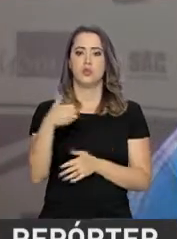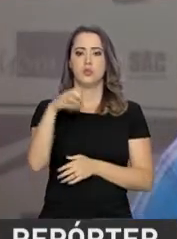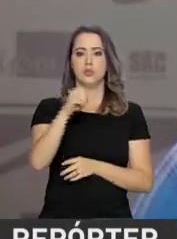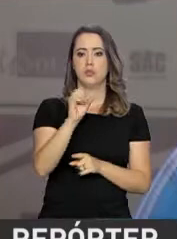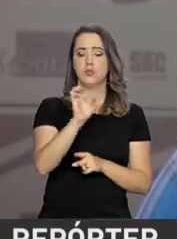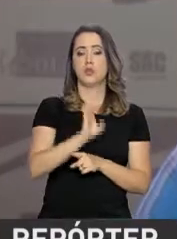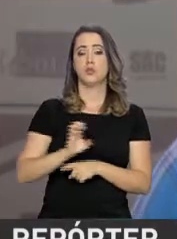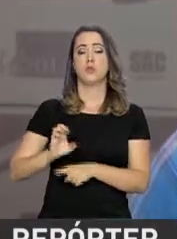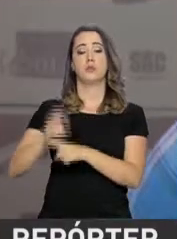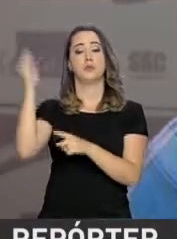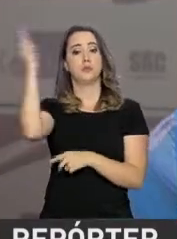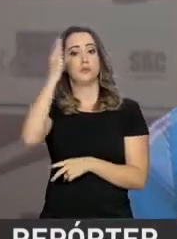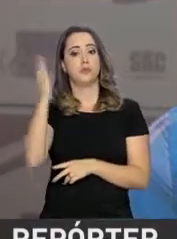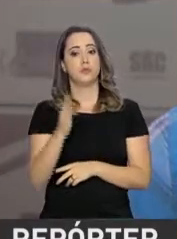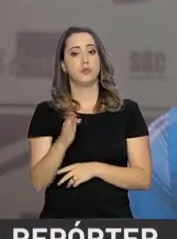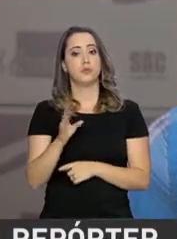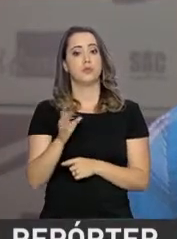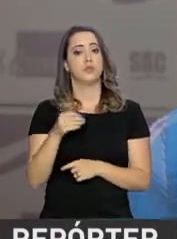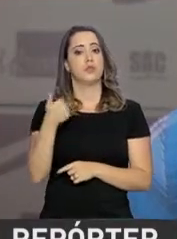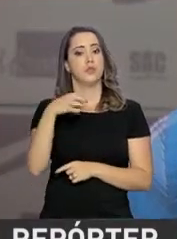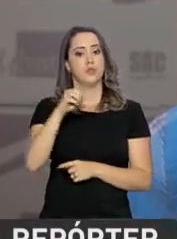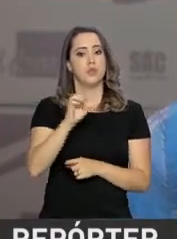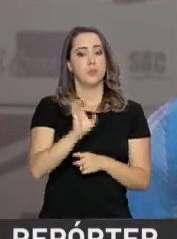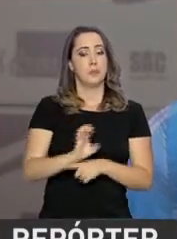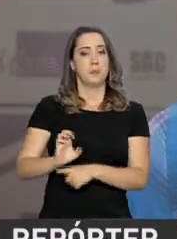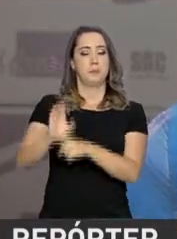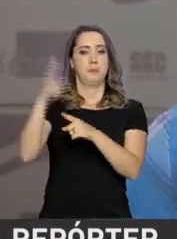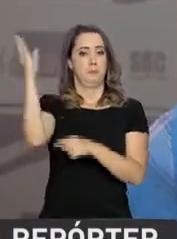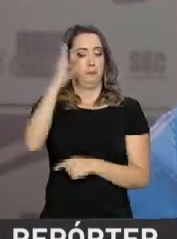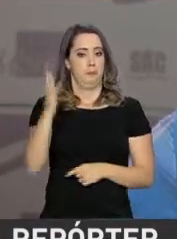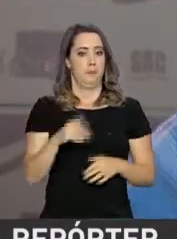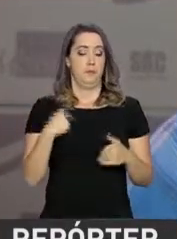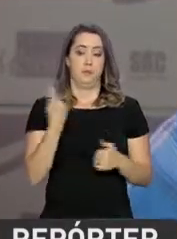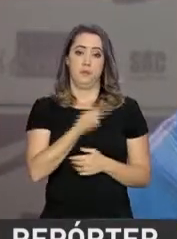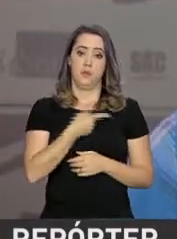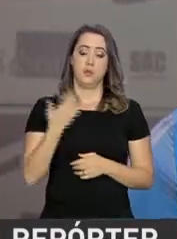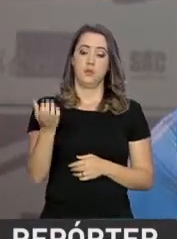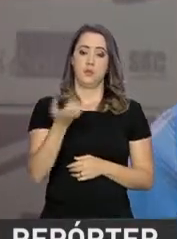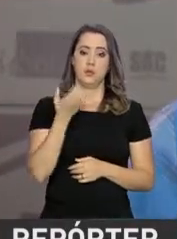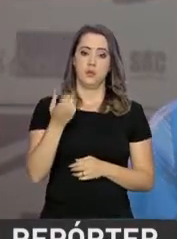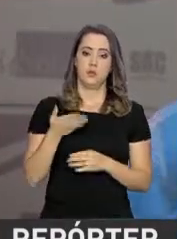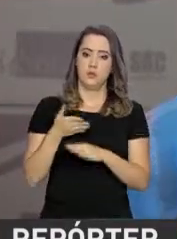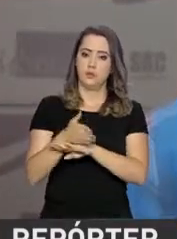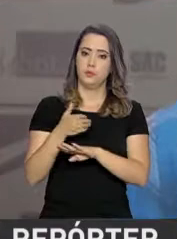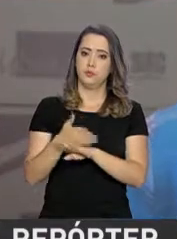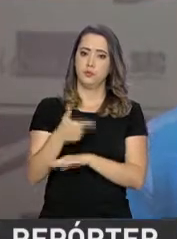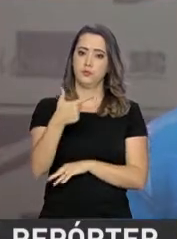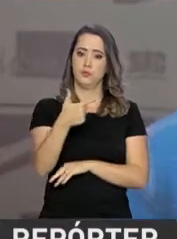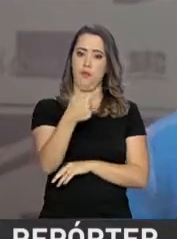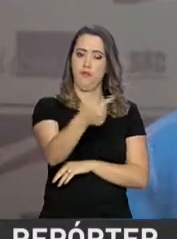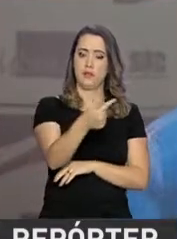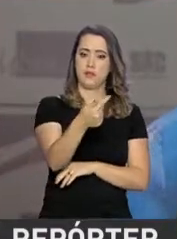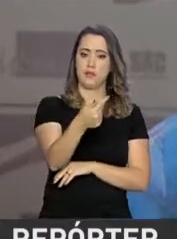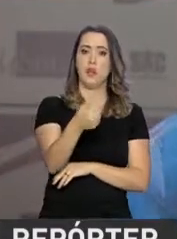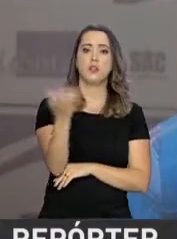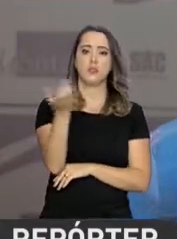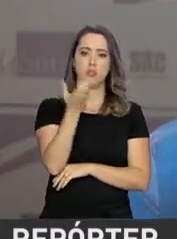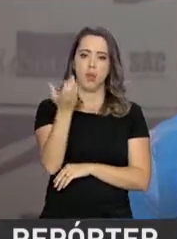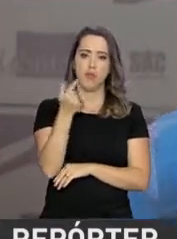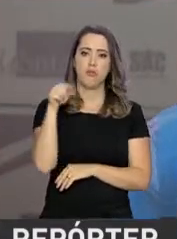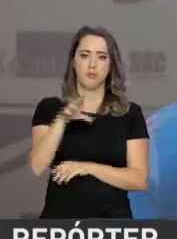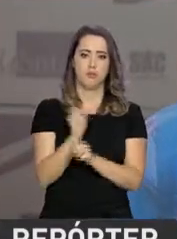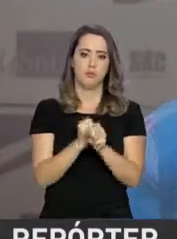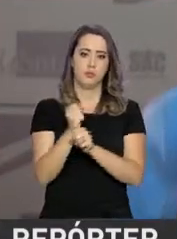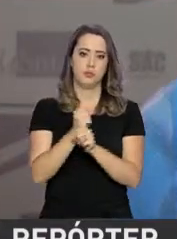estados do brasil é de 19 estados brasileiros ea gente está com o intuito de entrar nos 27 estados brasileiros ainda este